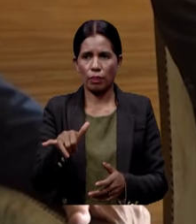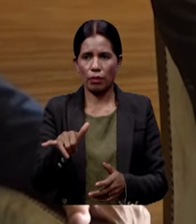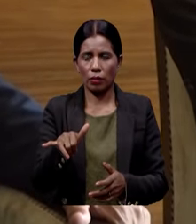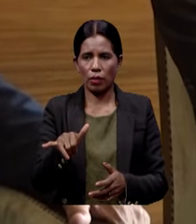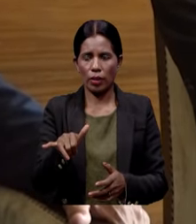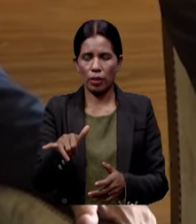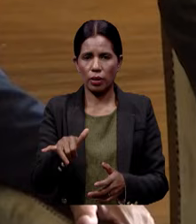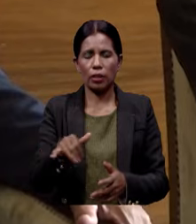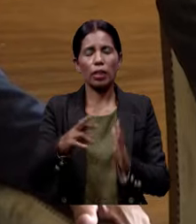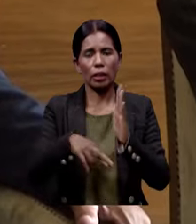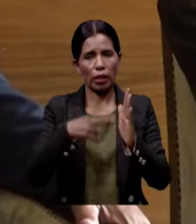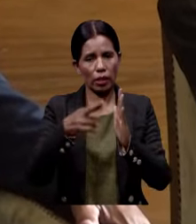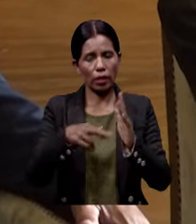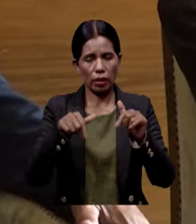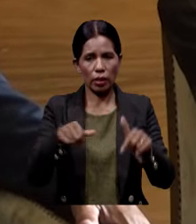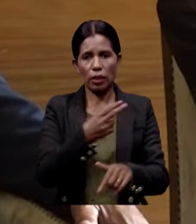hábito e né,